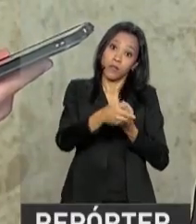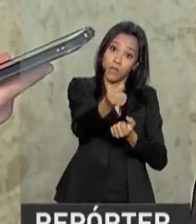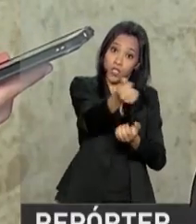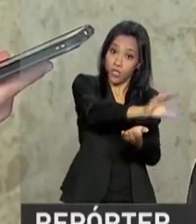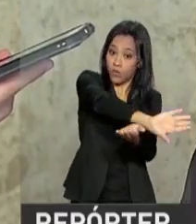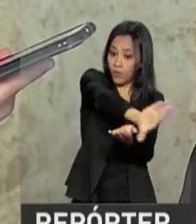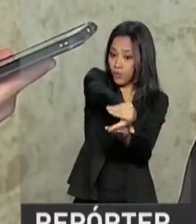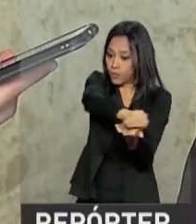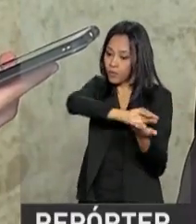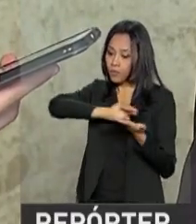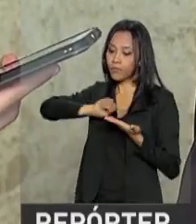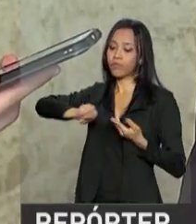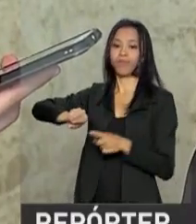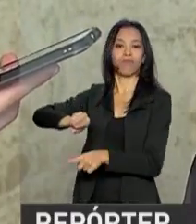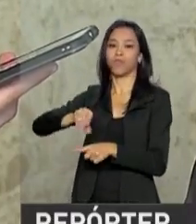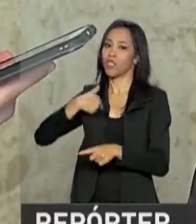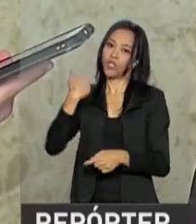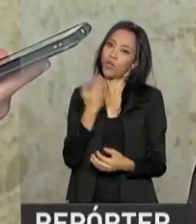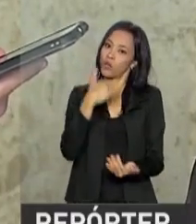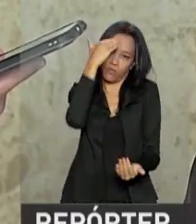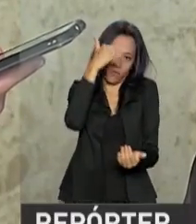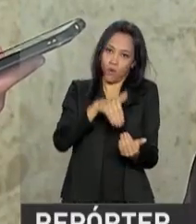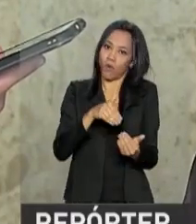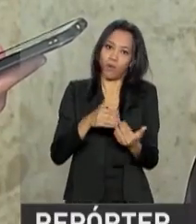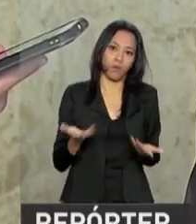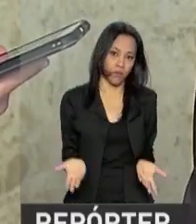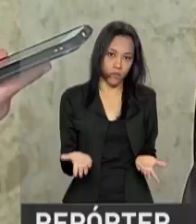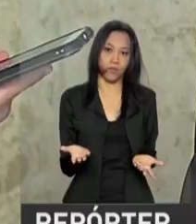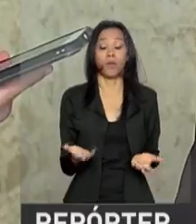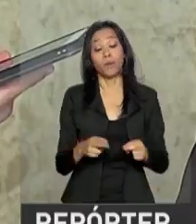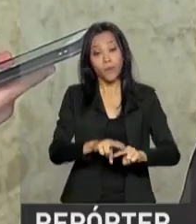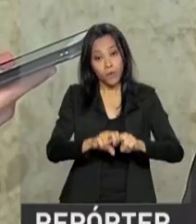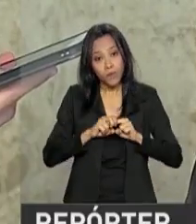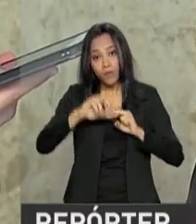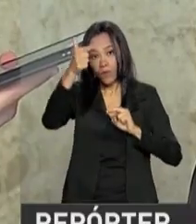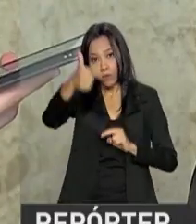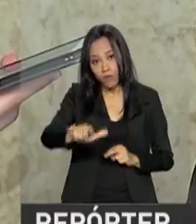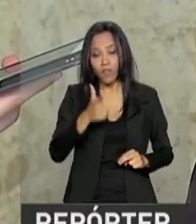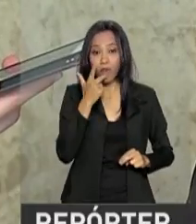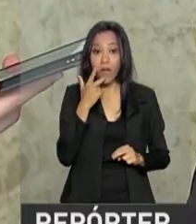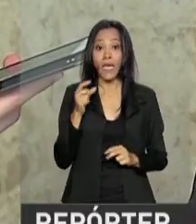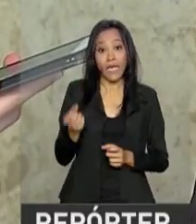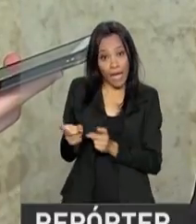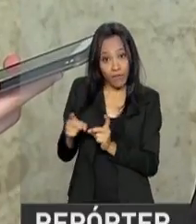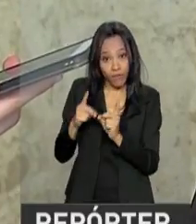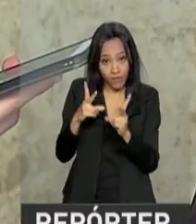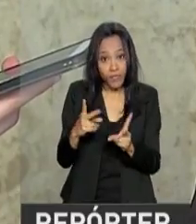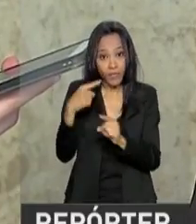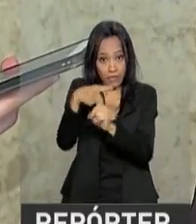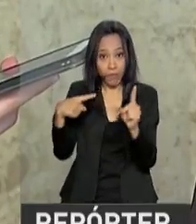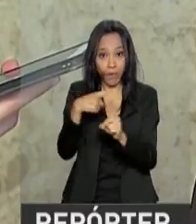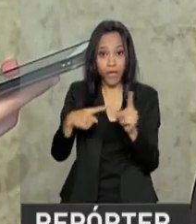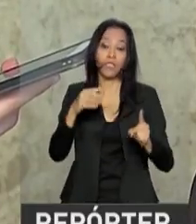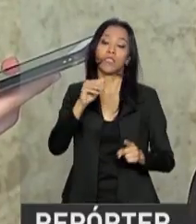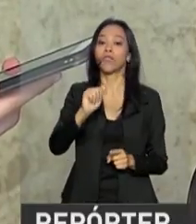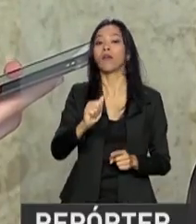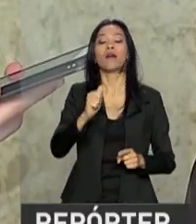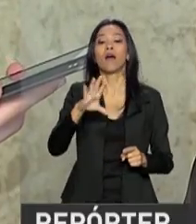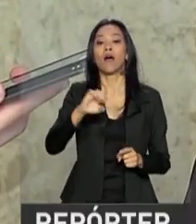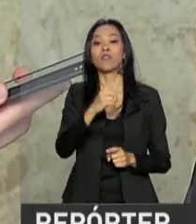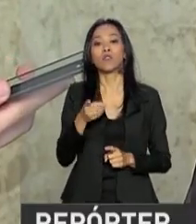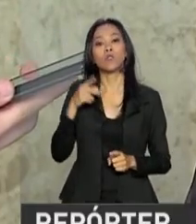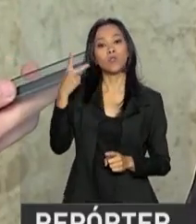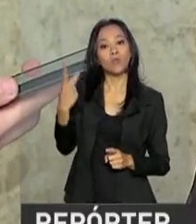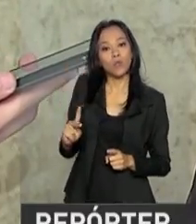coisa com a qual nós não concordamos. Por isso, repetimos que a capitalização é necessária, até mais do que isso, que